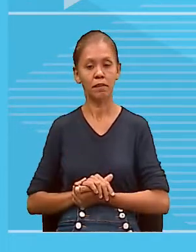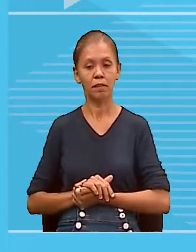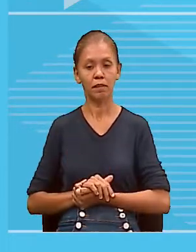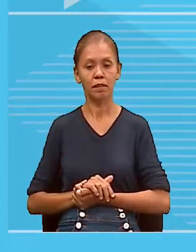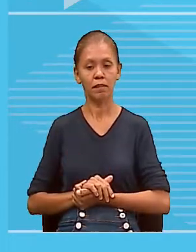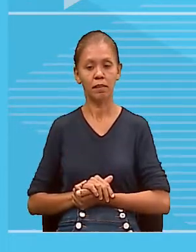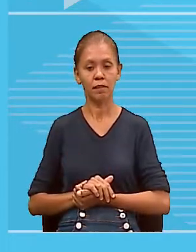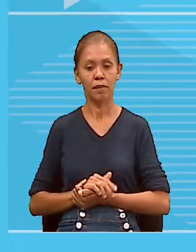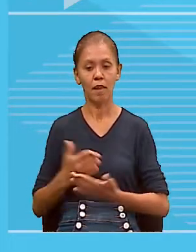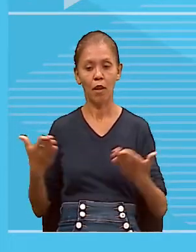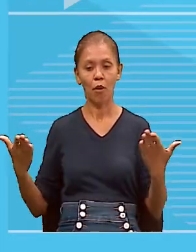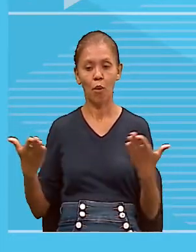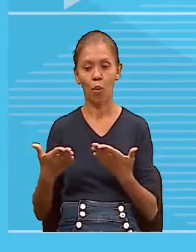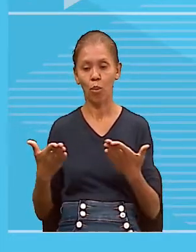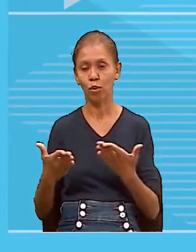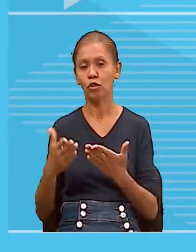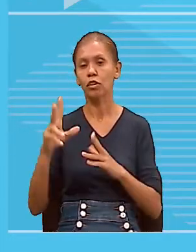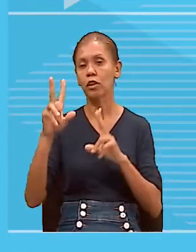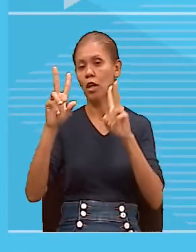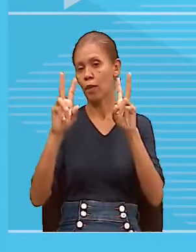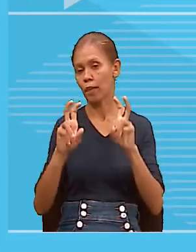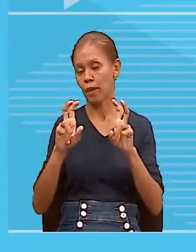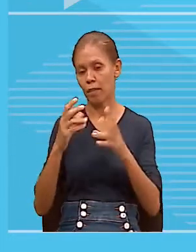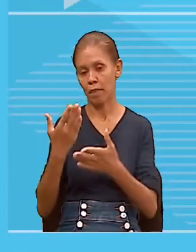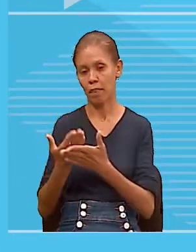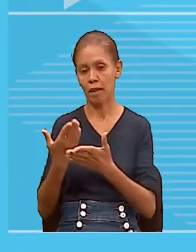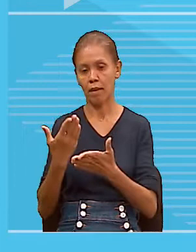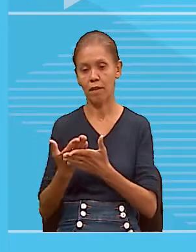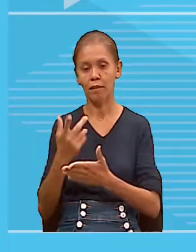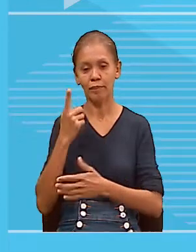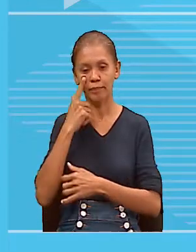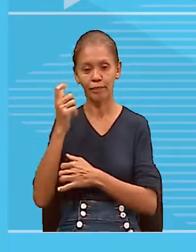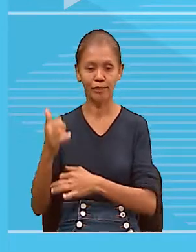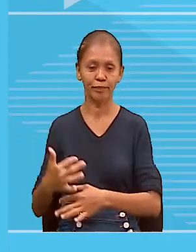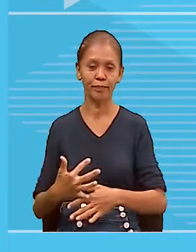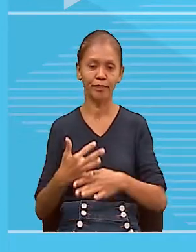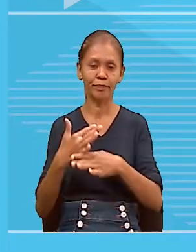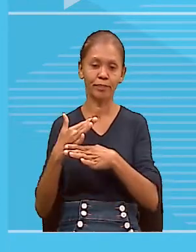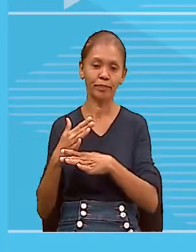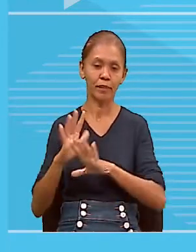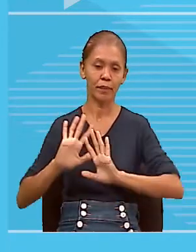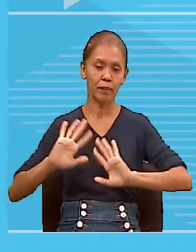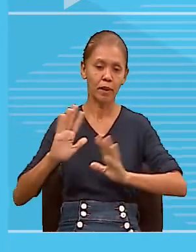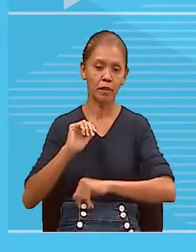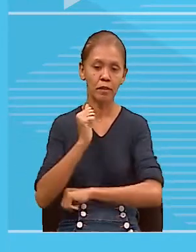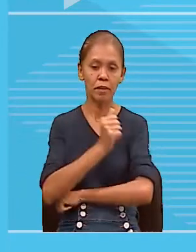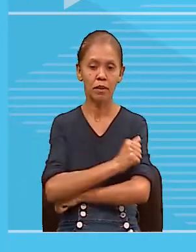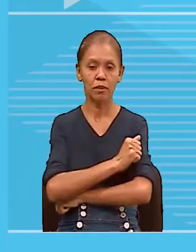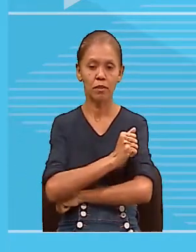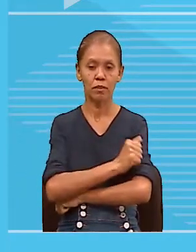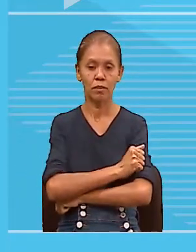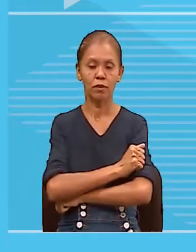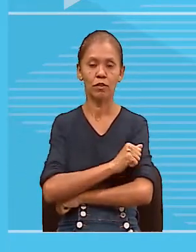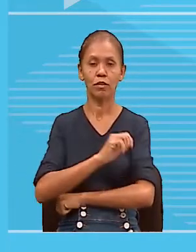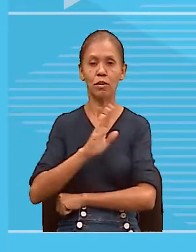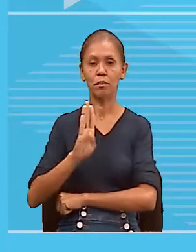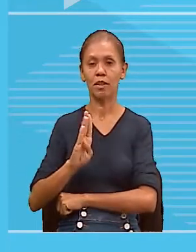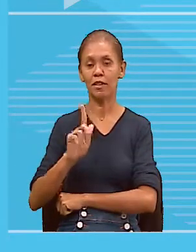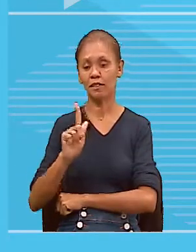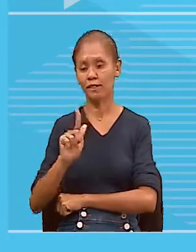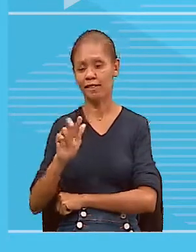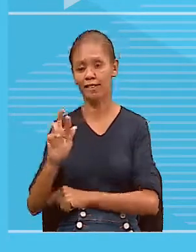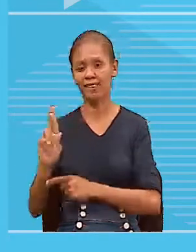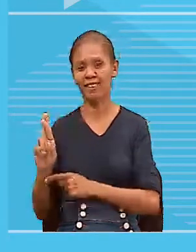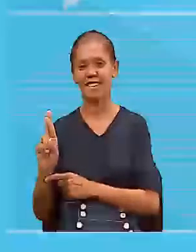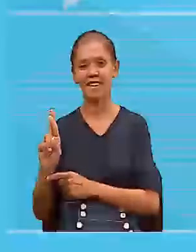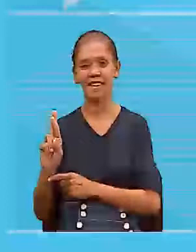de boa na lagoa alô galera de bgr Baixa Grande do Ribeiro você de Juazeiro